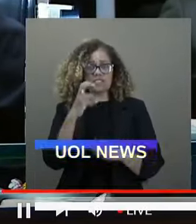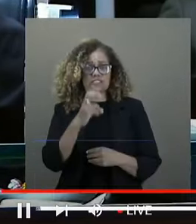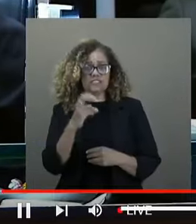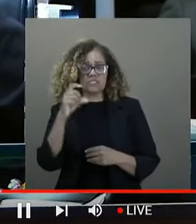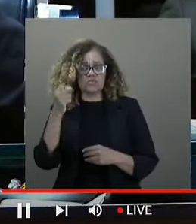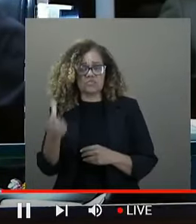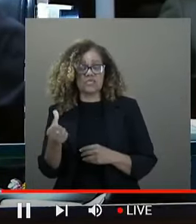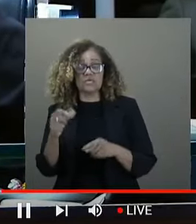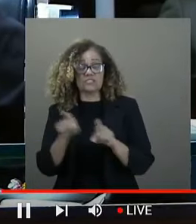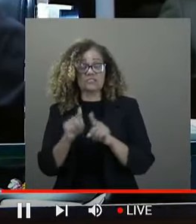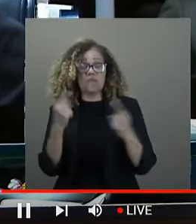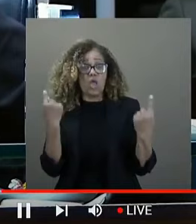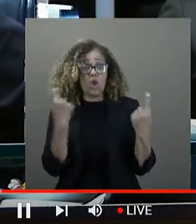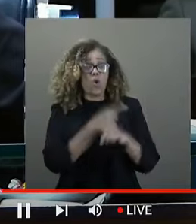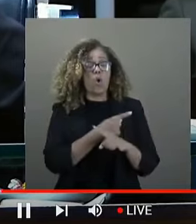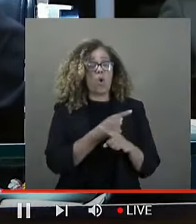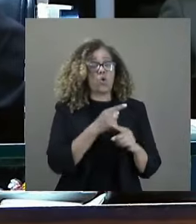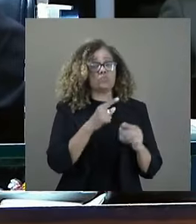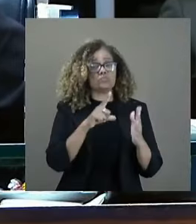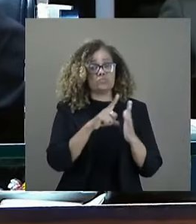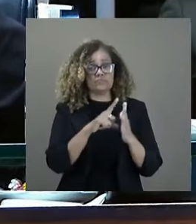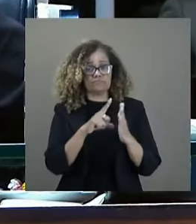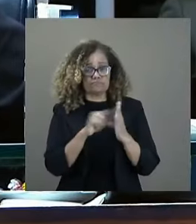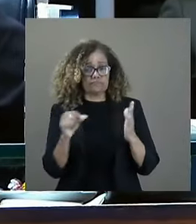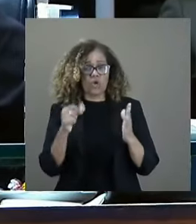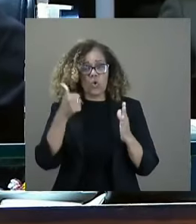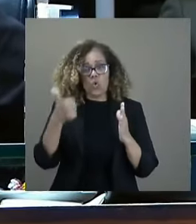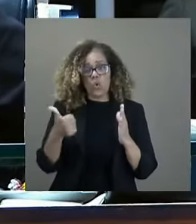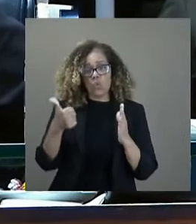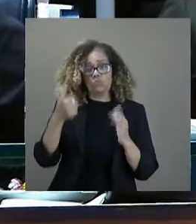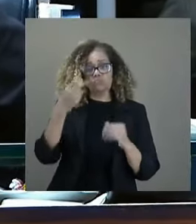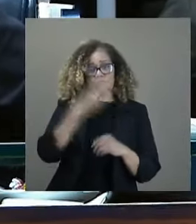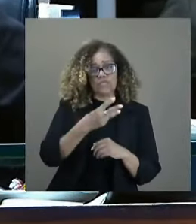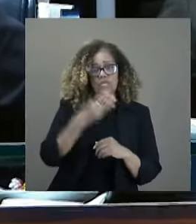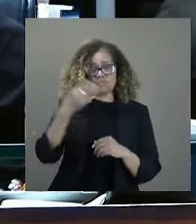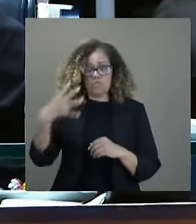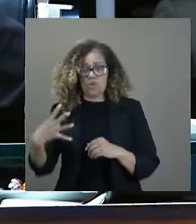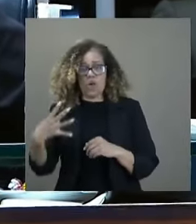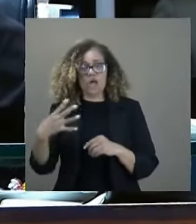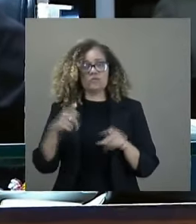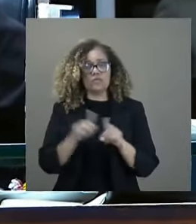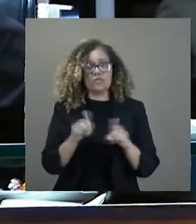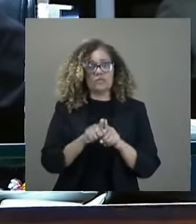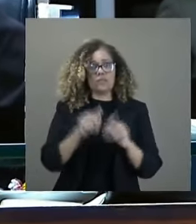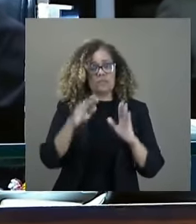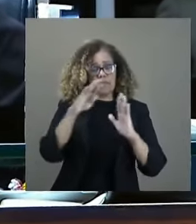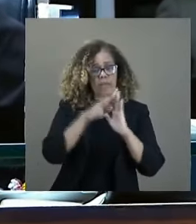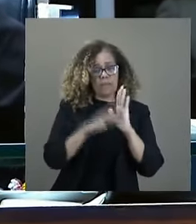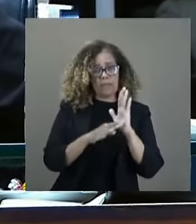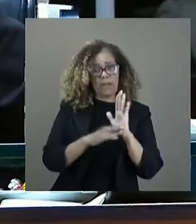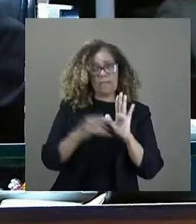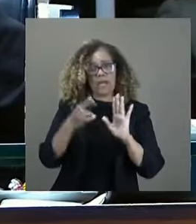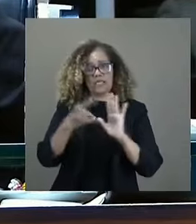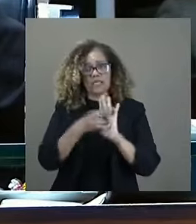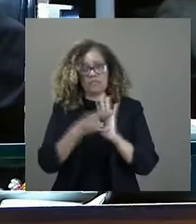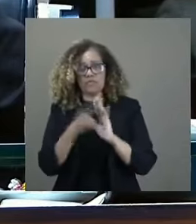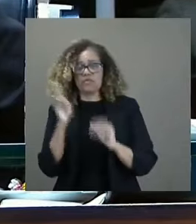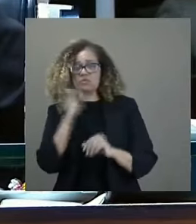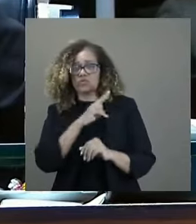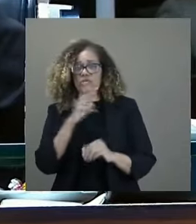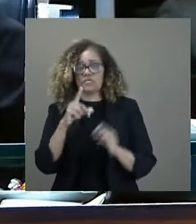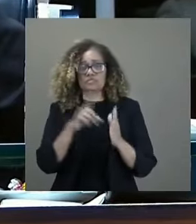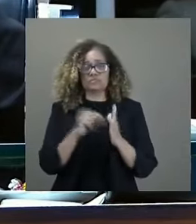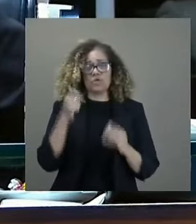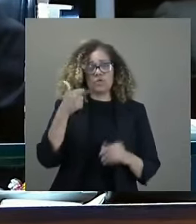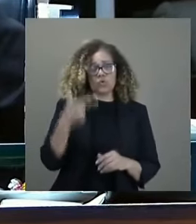do Senado, Rodrigo Pacheco, e ele cobrou, agora há pouco, uma retratação do presidente Lula pela comparação entre a situação dos palestinos na